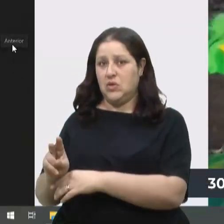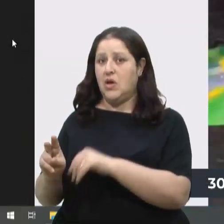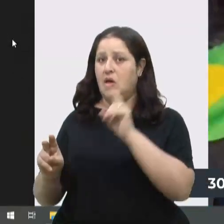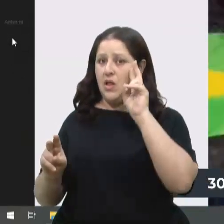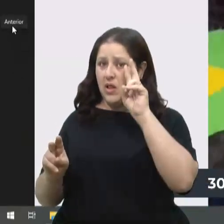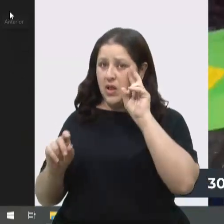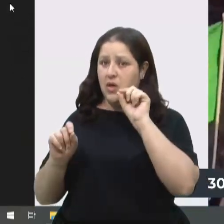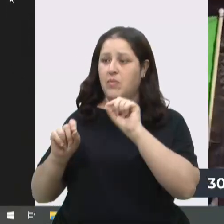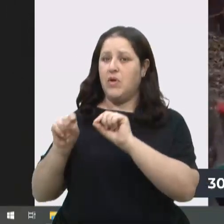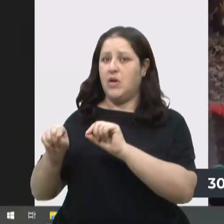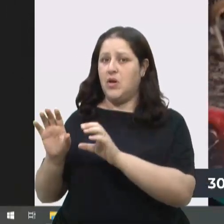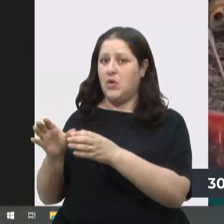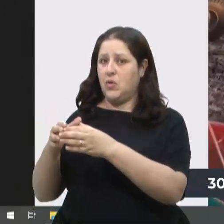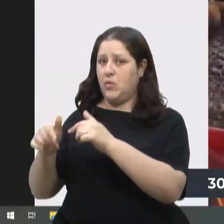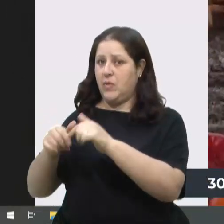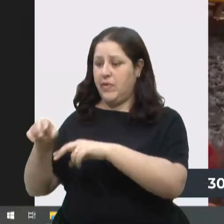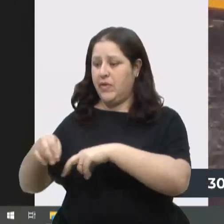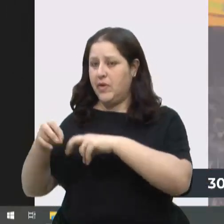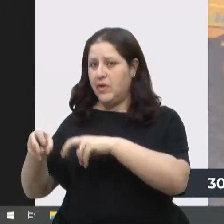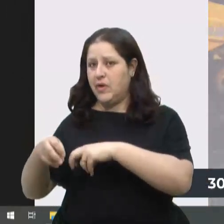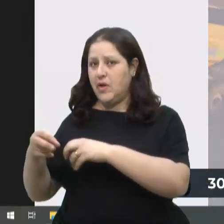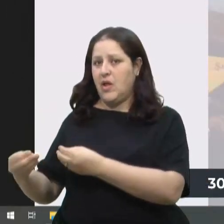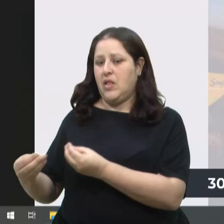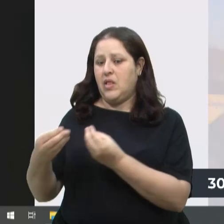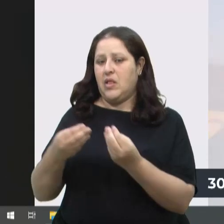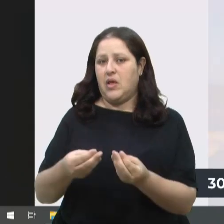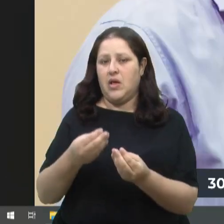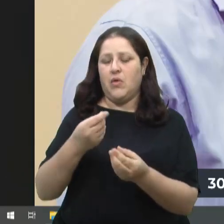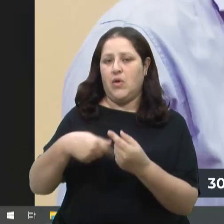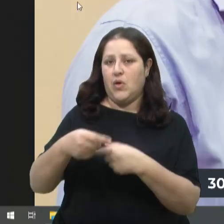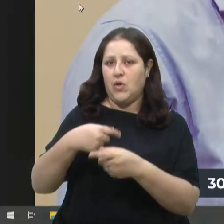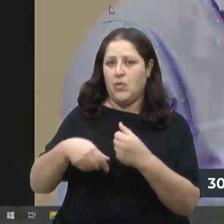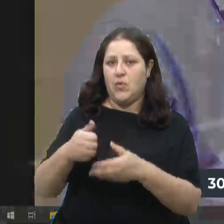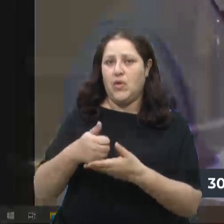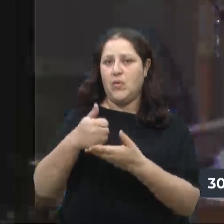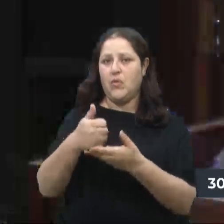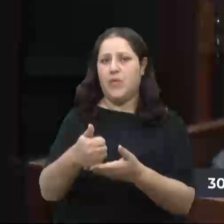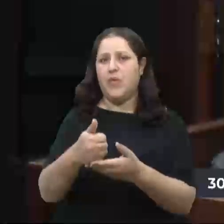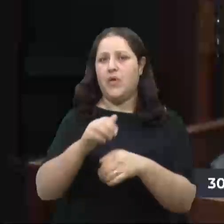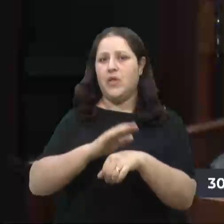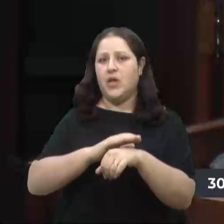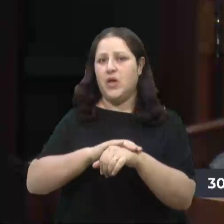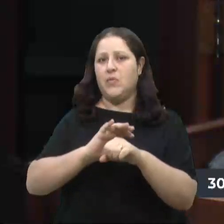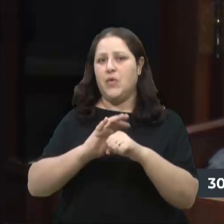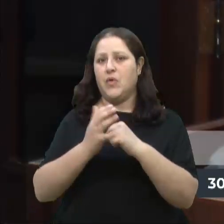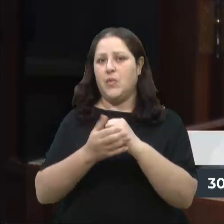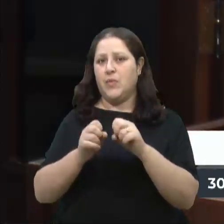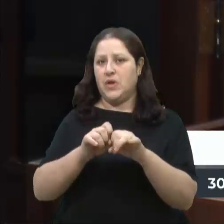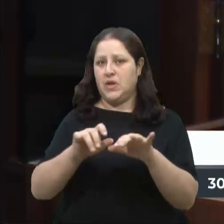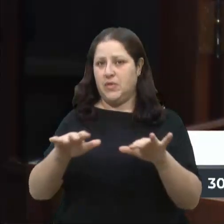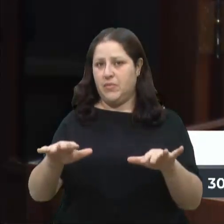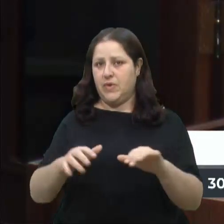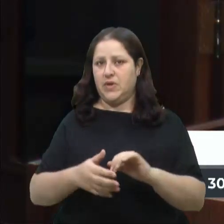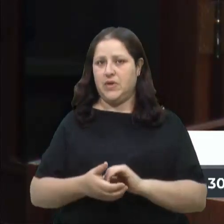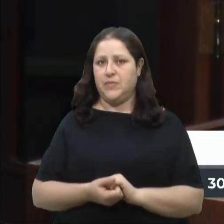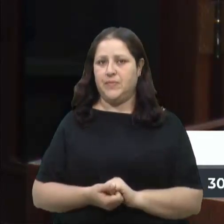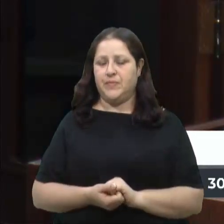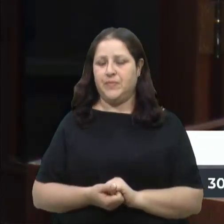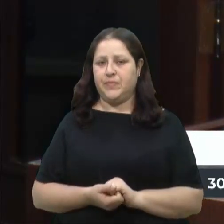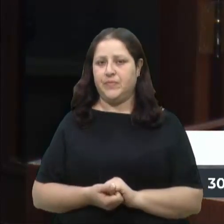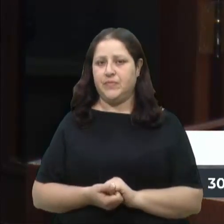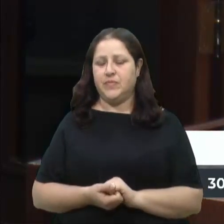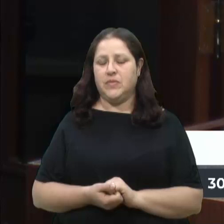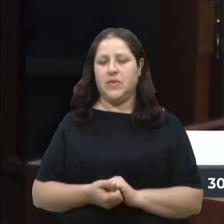a economia brasileira em plena pandemia. Então, pessoal, a preocupação muito grande por parte de todas